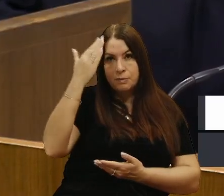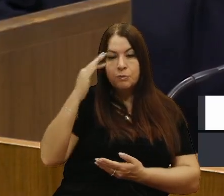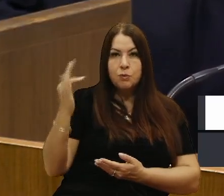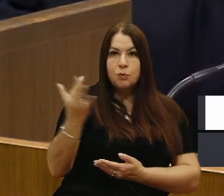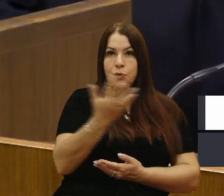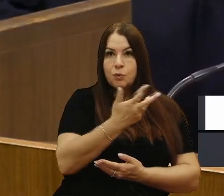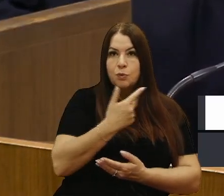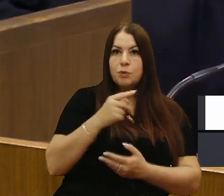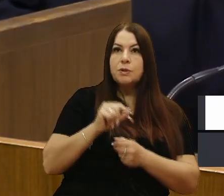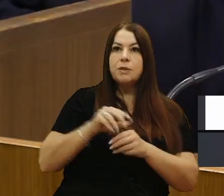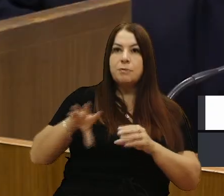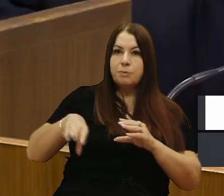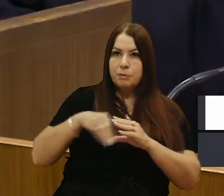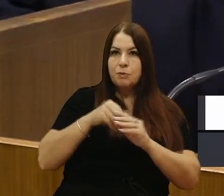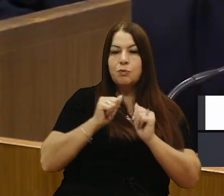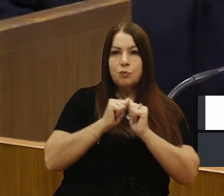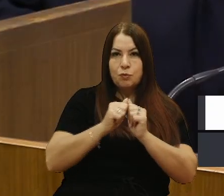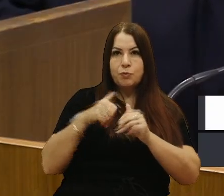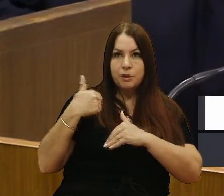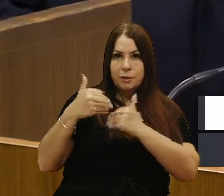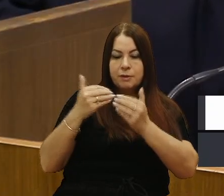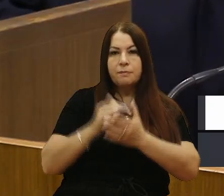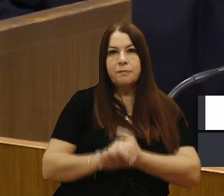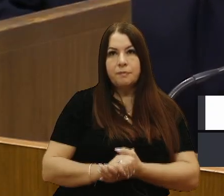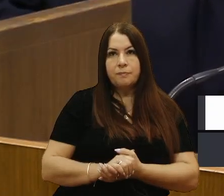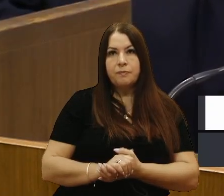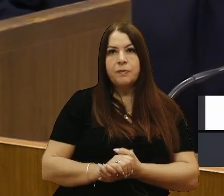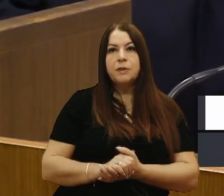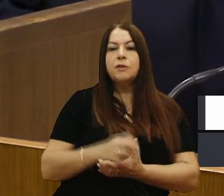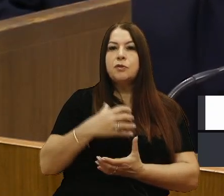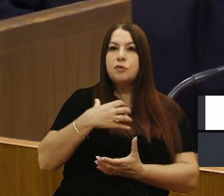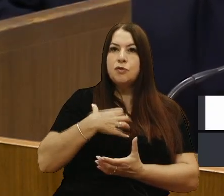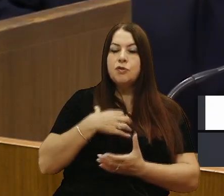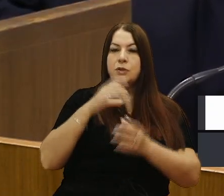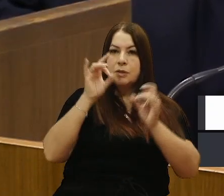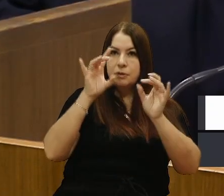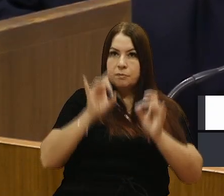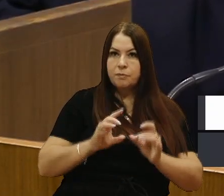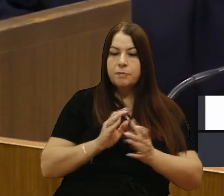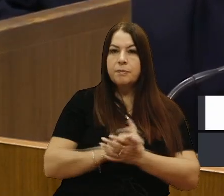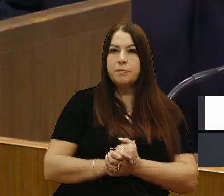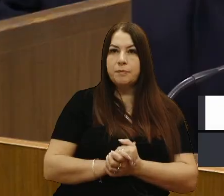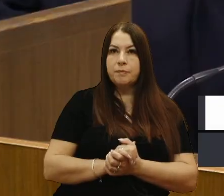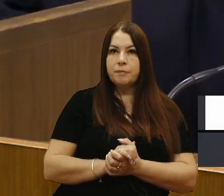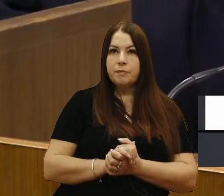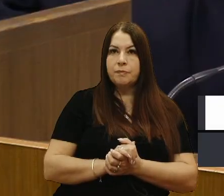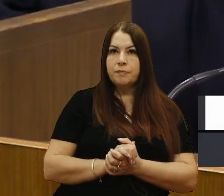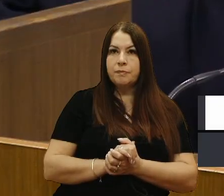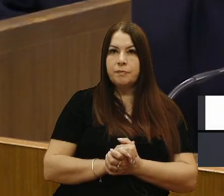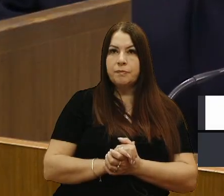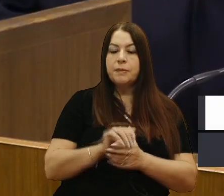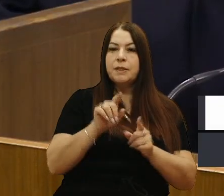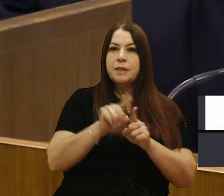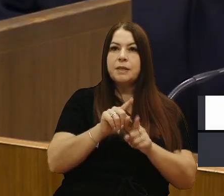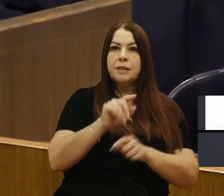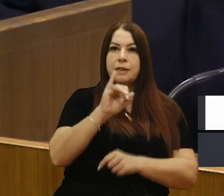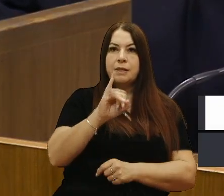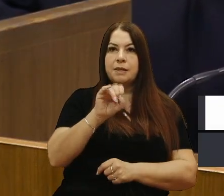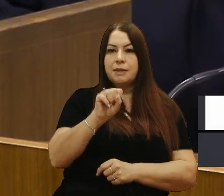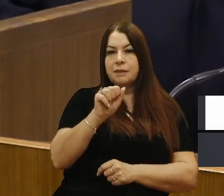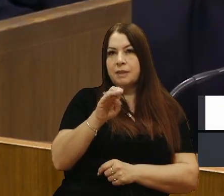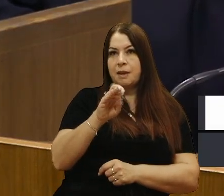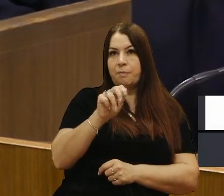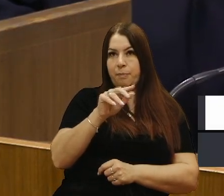todos que fizeram parte dessa trajetória, e de forma especial a nossa egressa Isabela